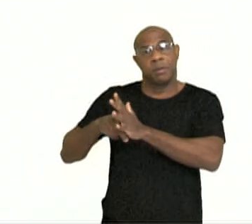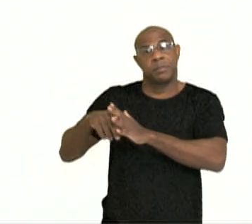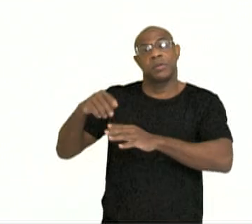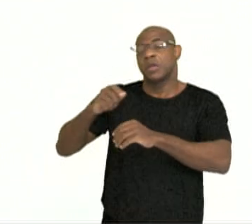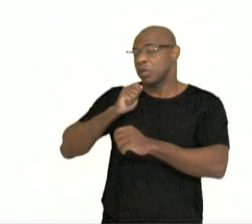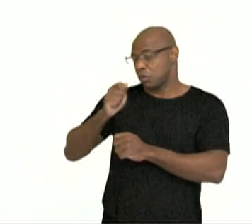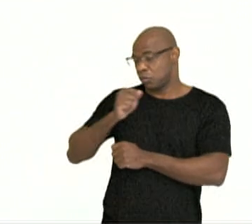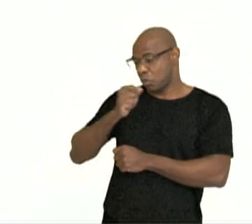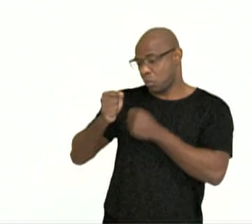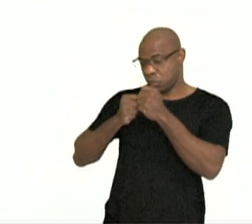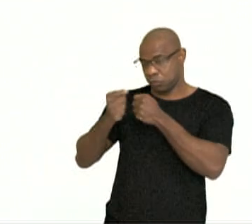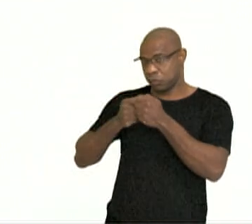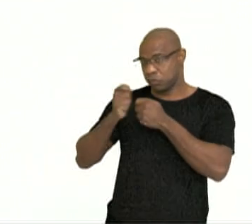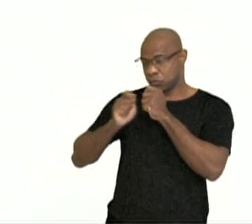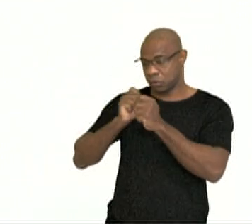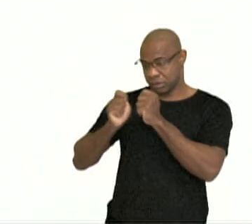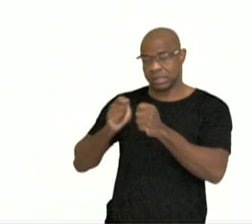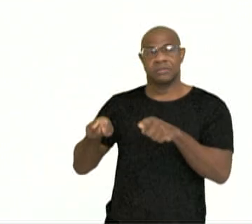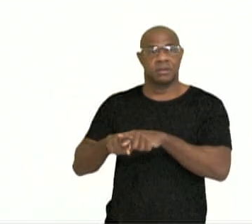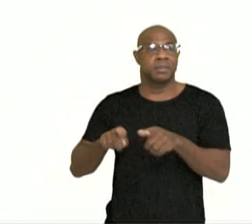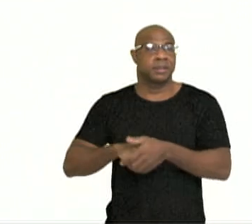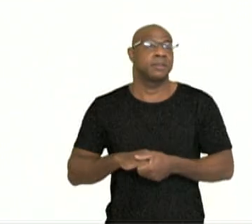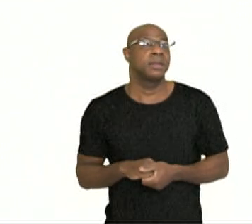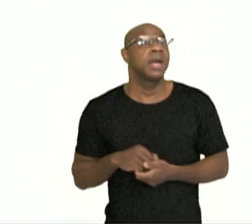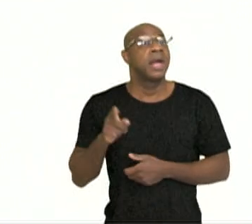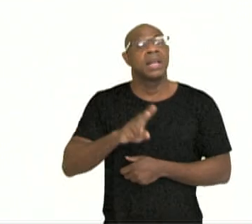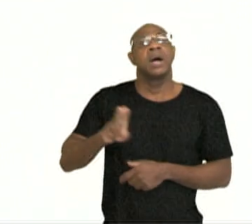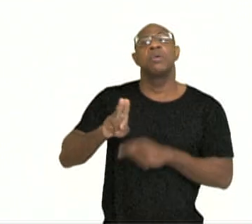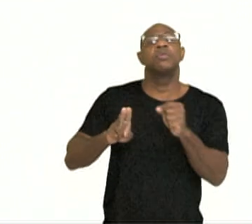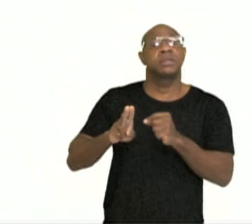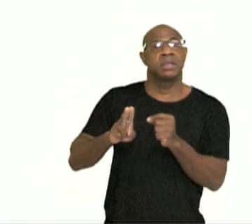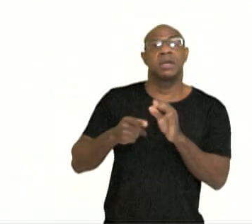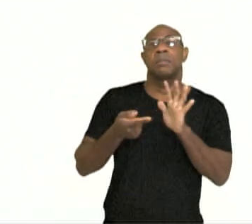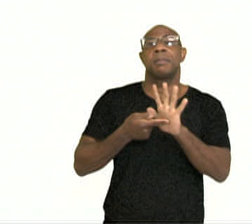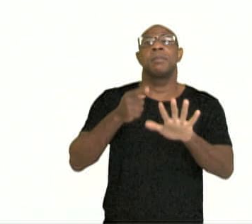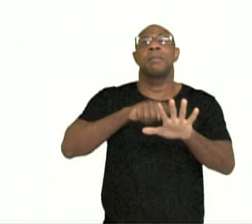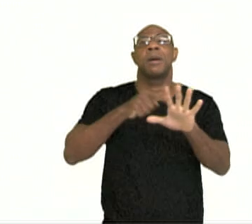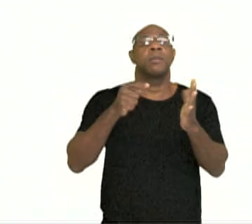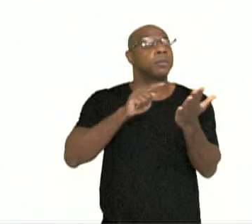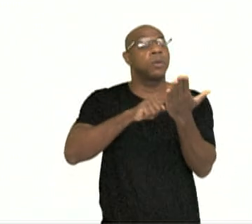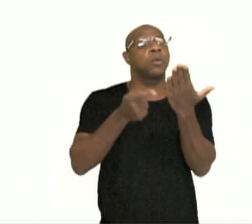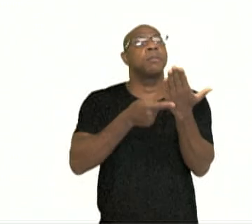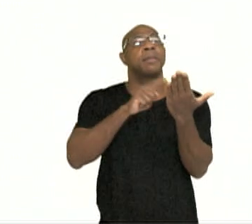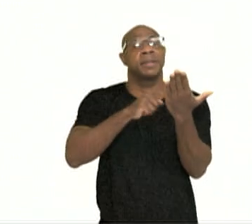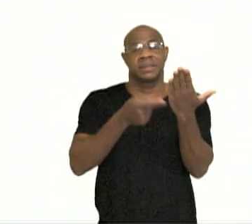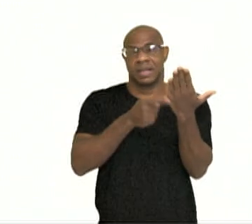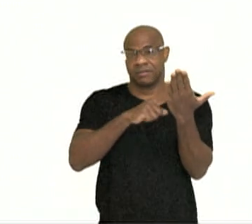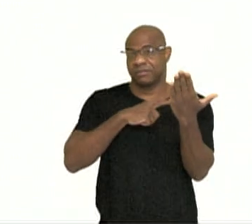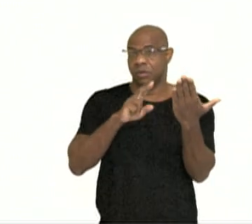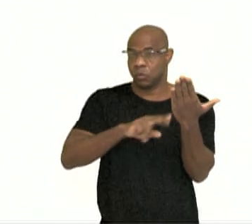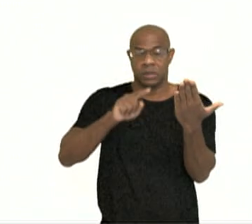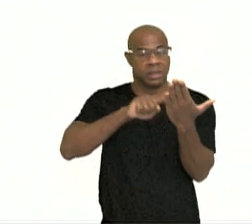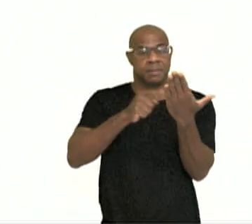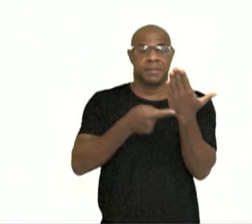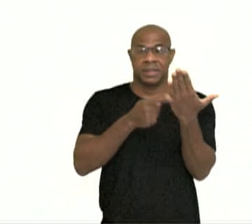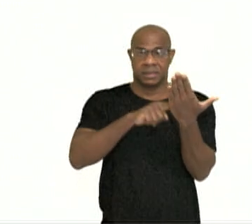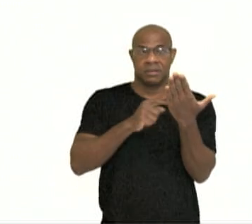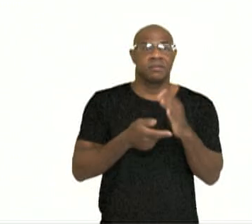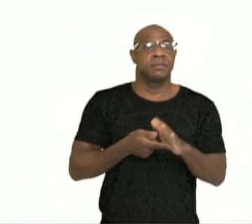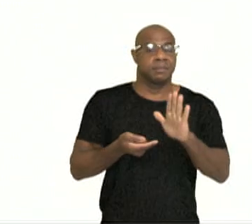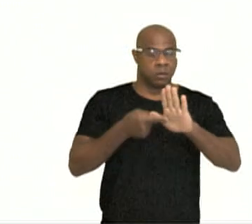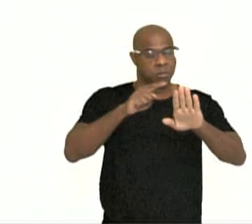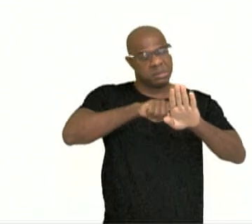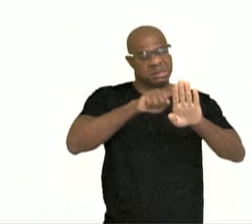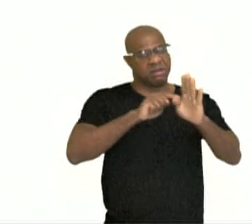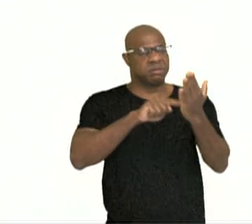a remetente dessa carta, né? E ela usa o quê? Uma metáfora. Novamente nós estamos diante de uma metáfora, tal qual a foca, né,